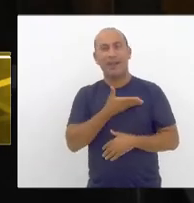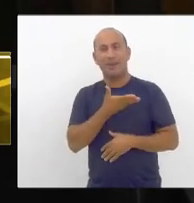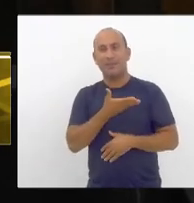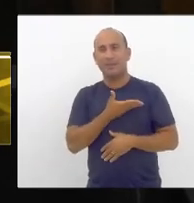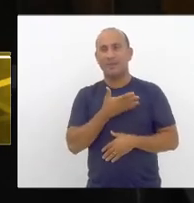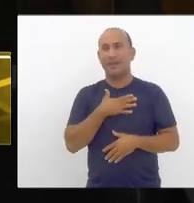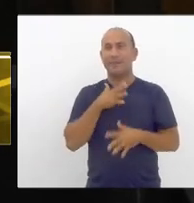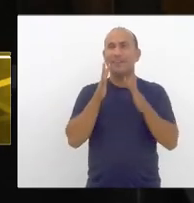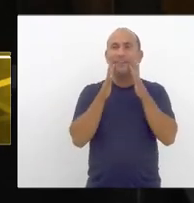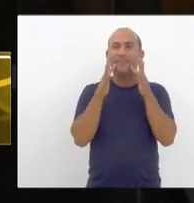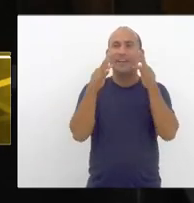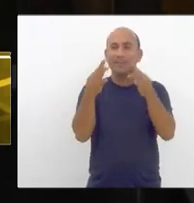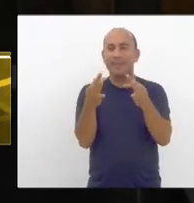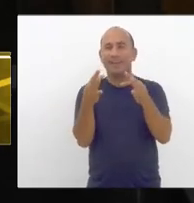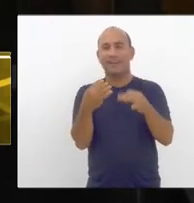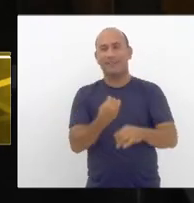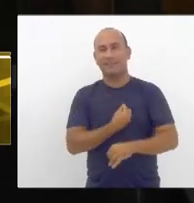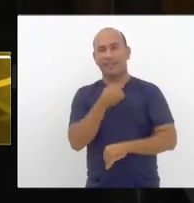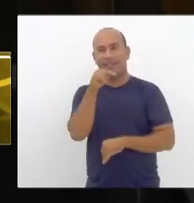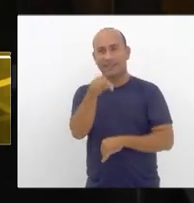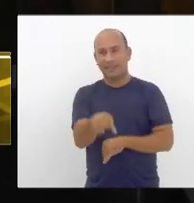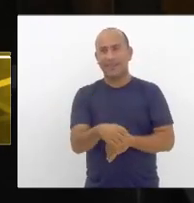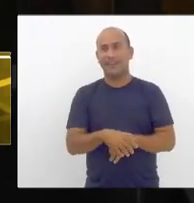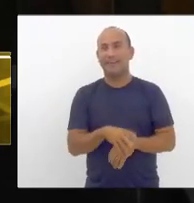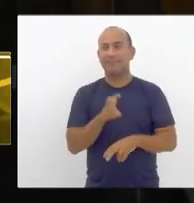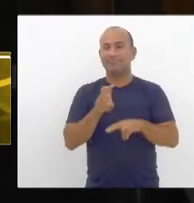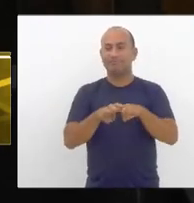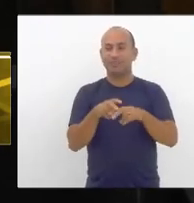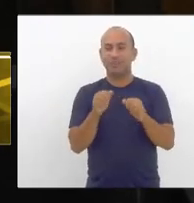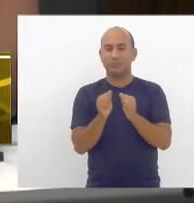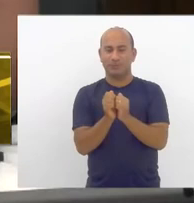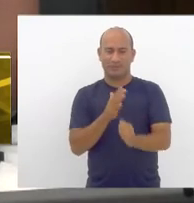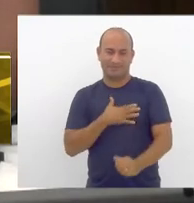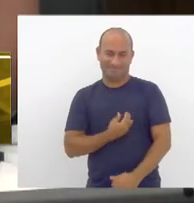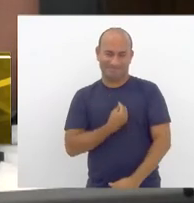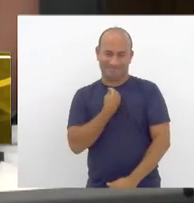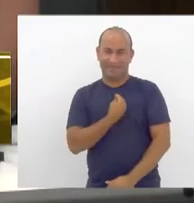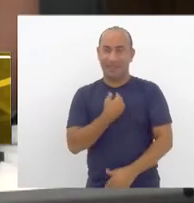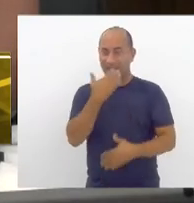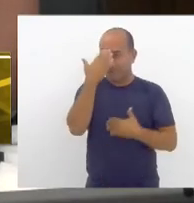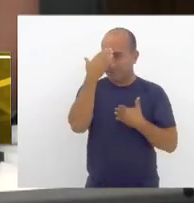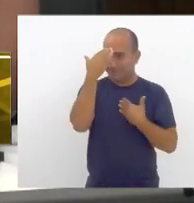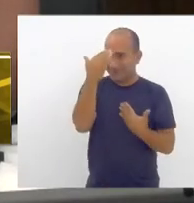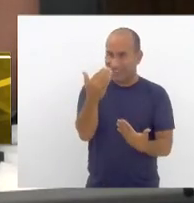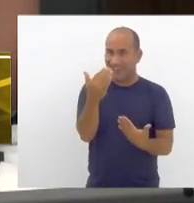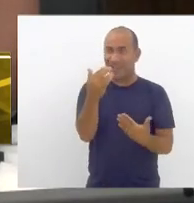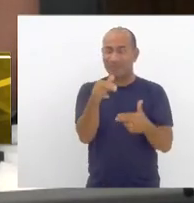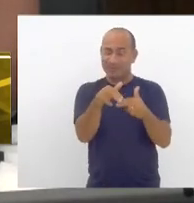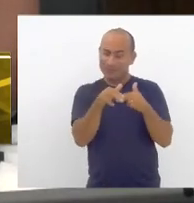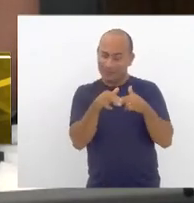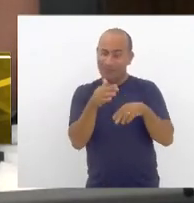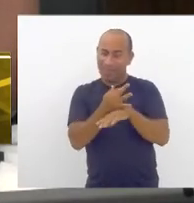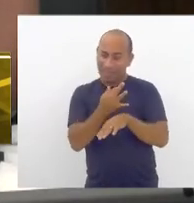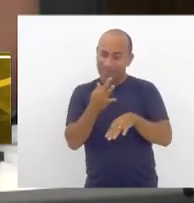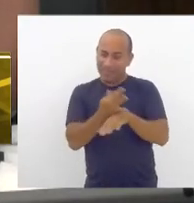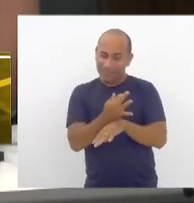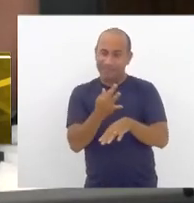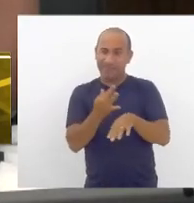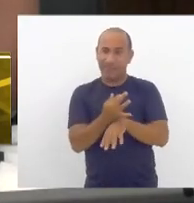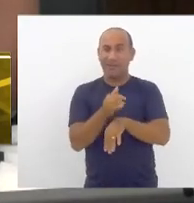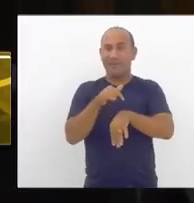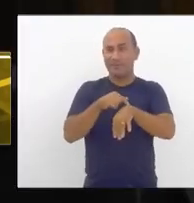e a minha família que estão aqui logo na primeira mesa comigo obrigado por me aturarem o tempo